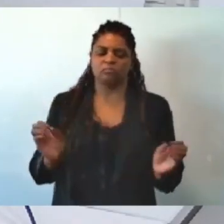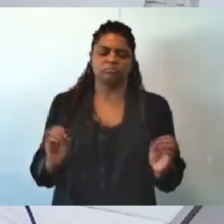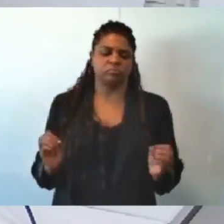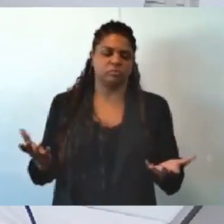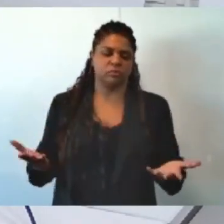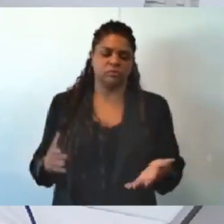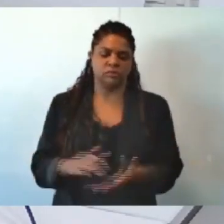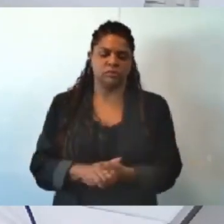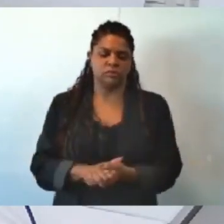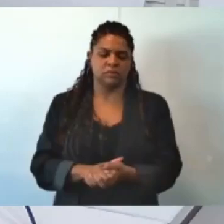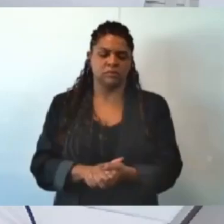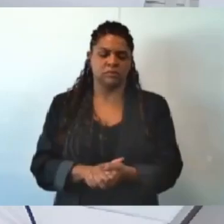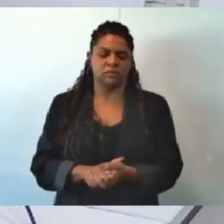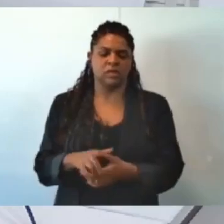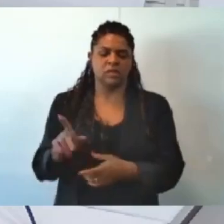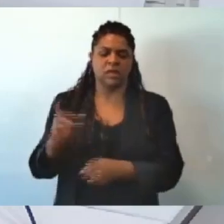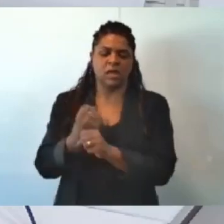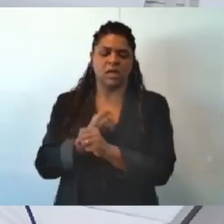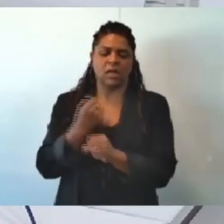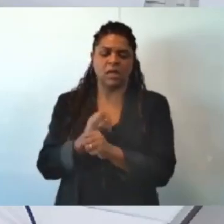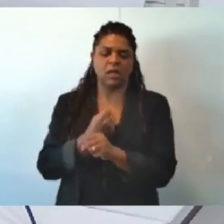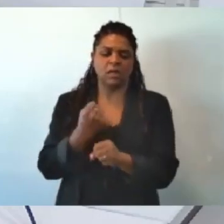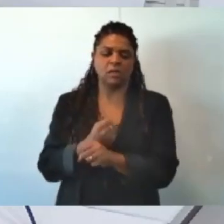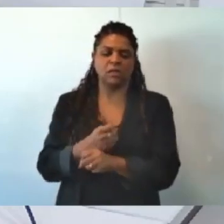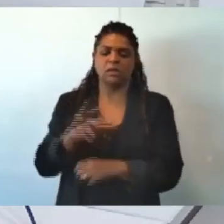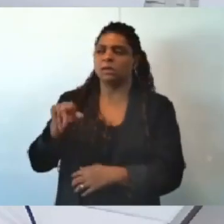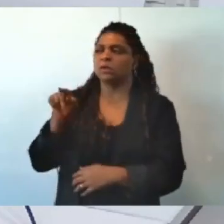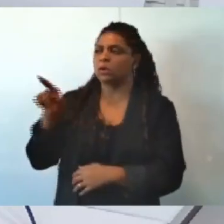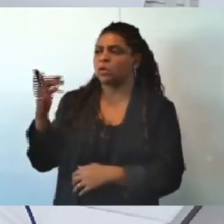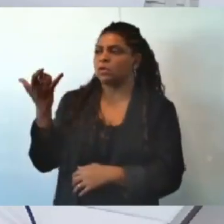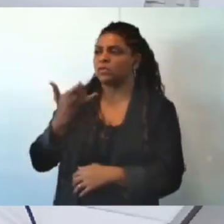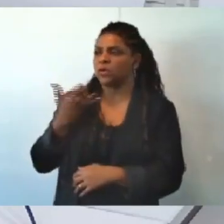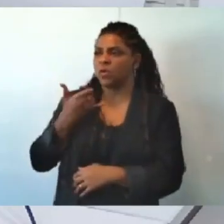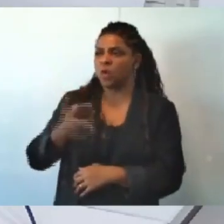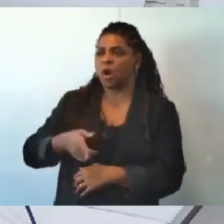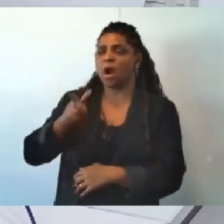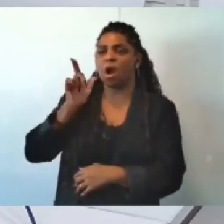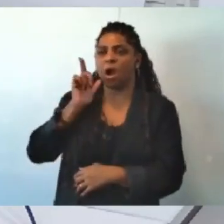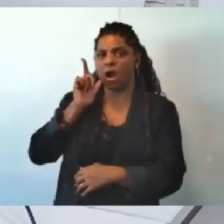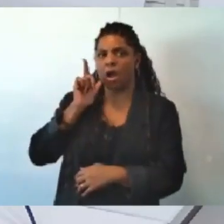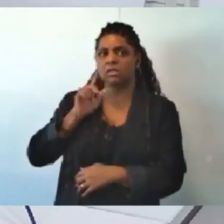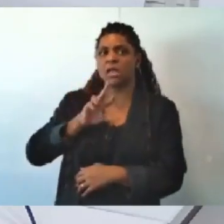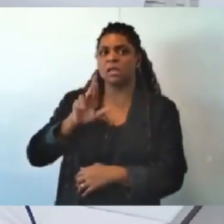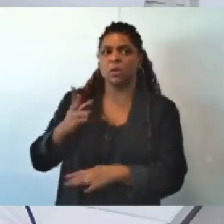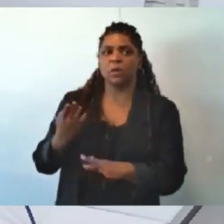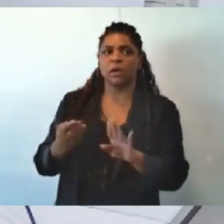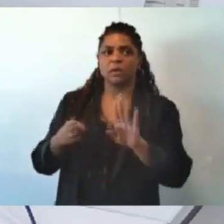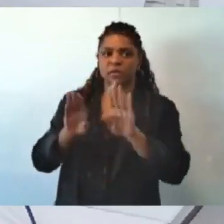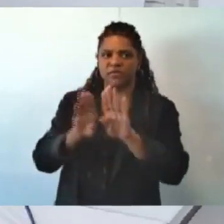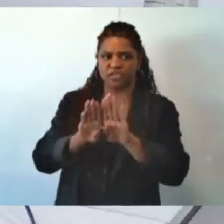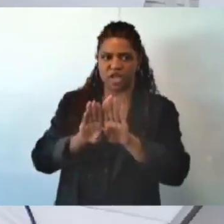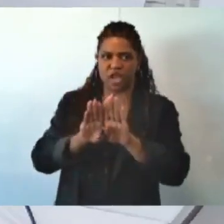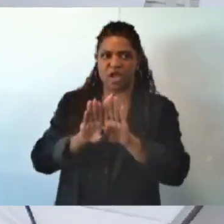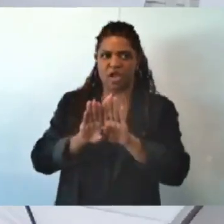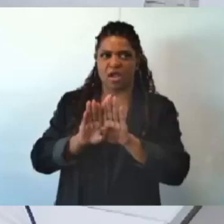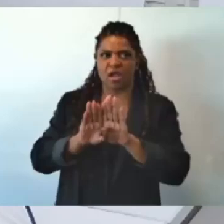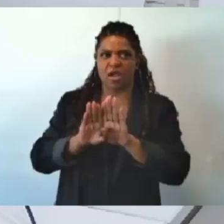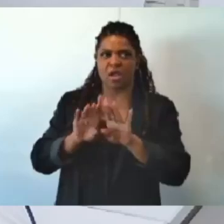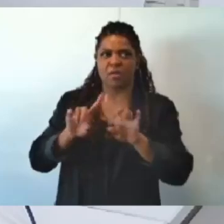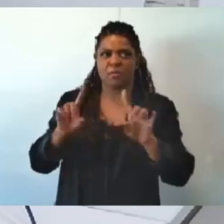obra, foi assim, igual você falou, que antes não era para fechar a rua, agora agora eles mudaram disso,